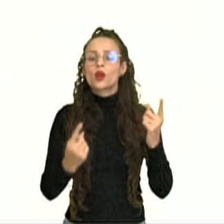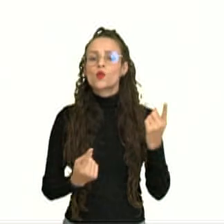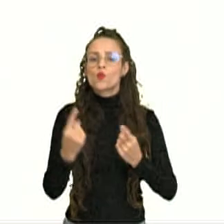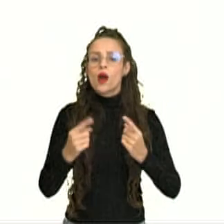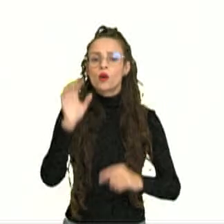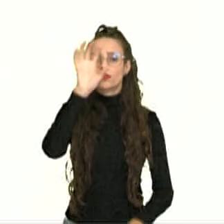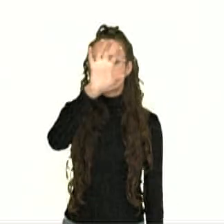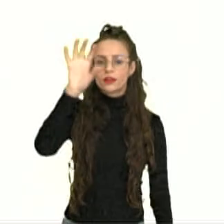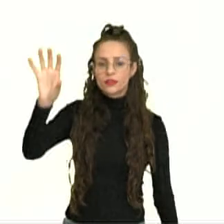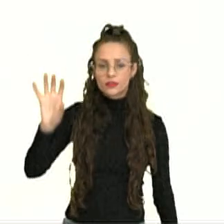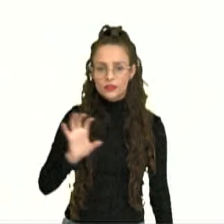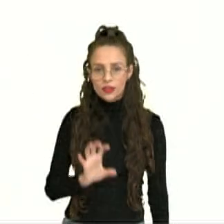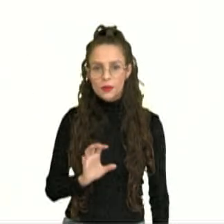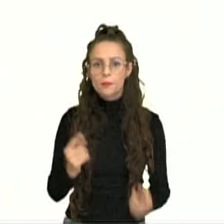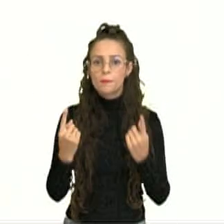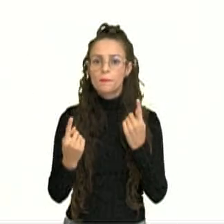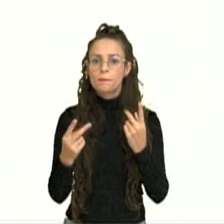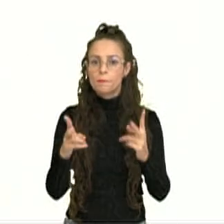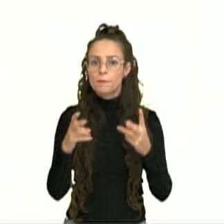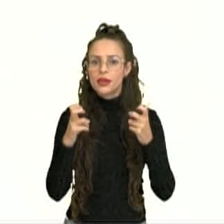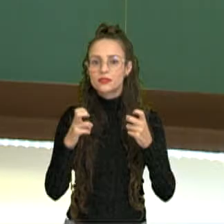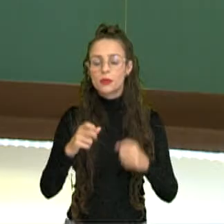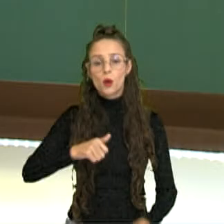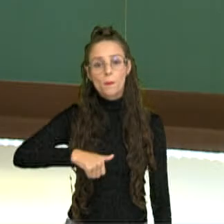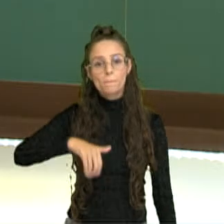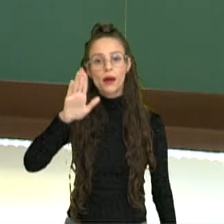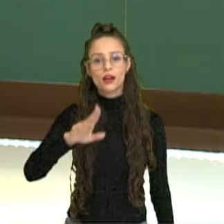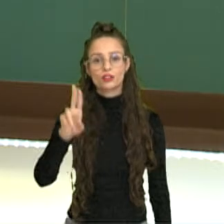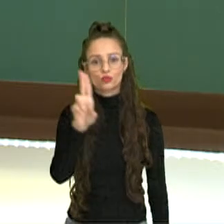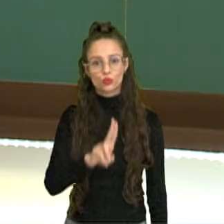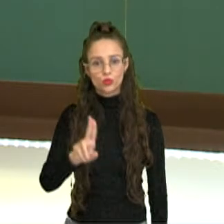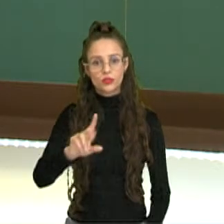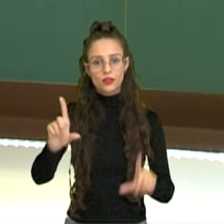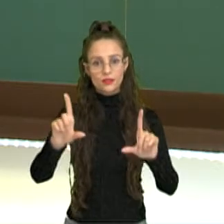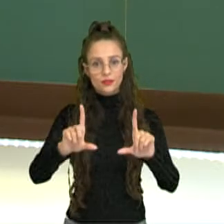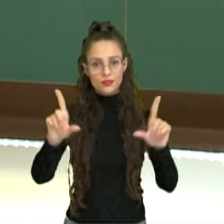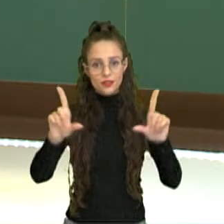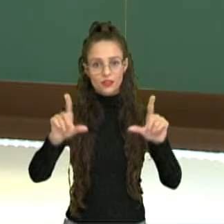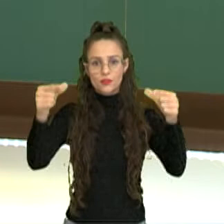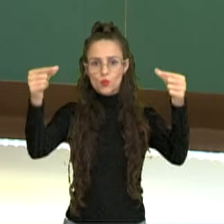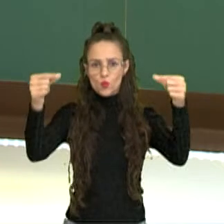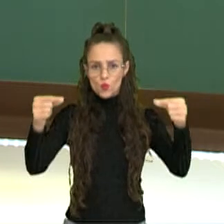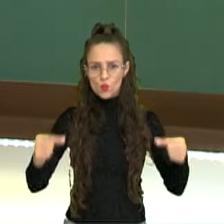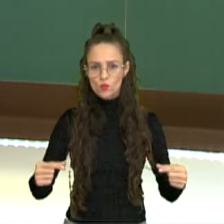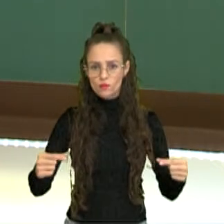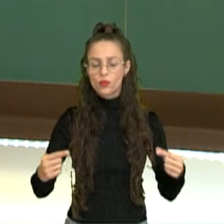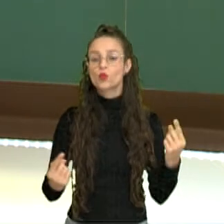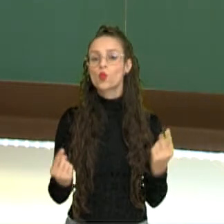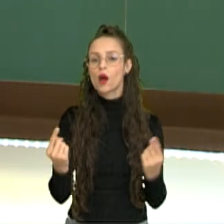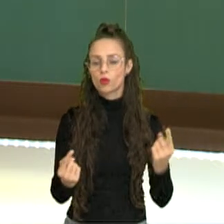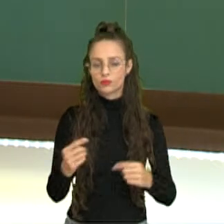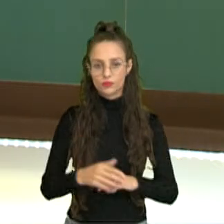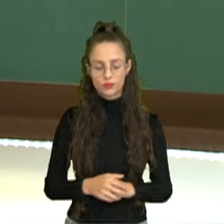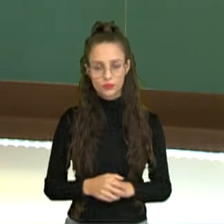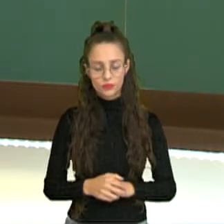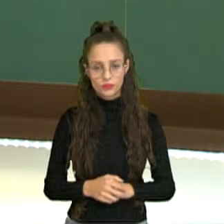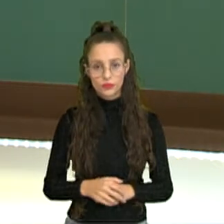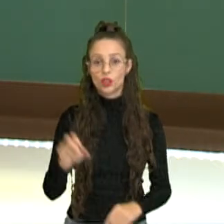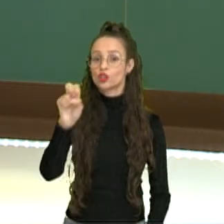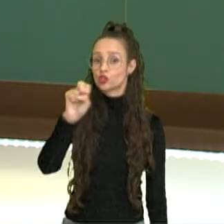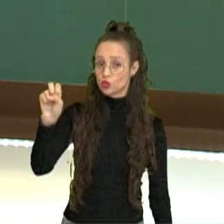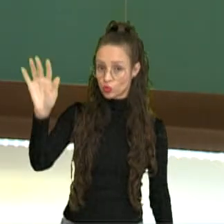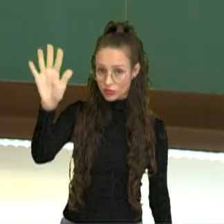região você nota que tem maior número de usuários com a tela fina? O